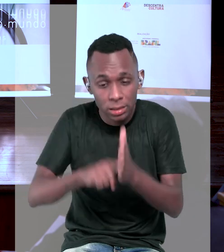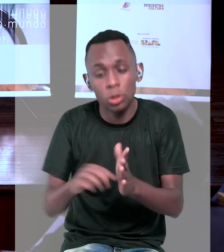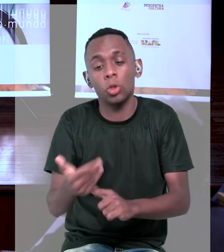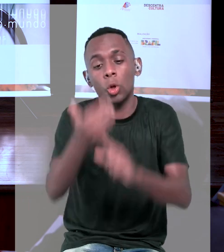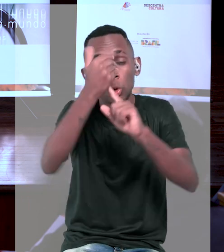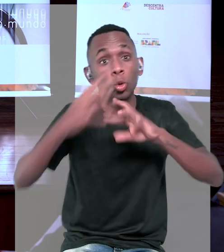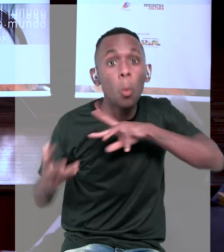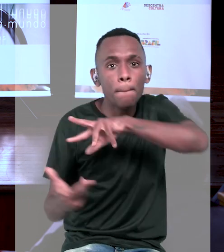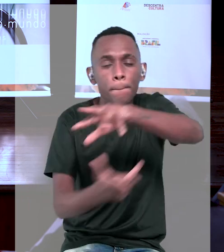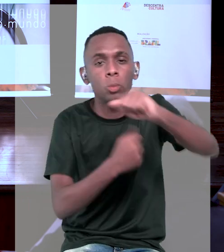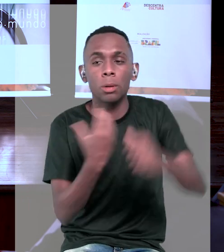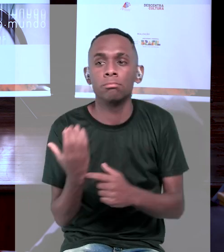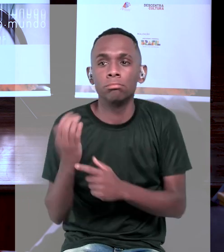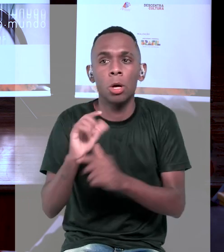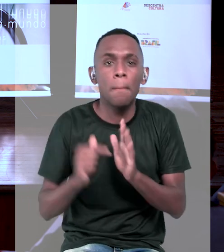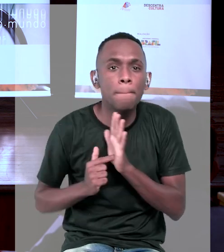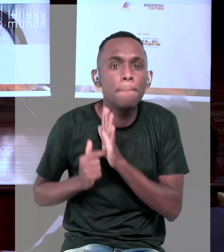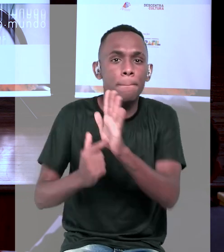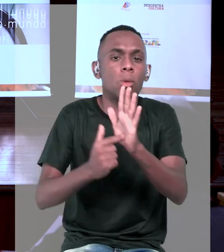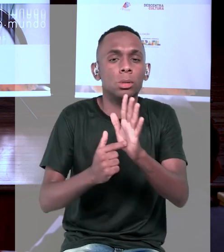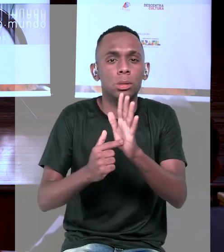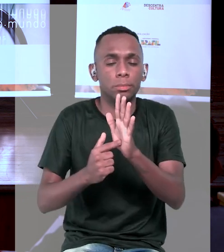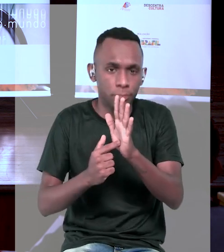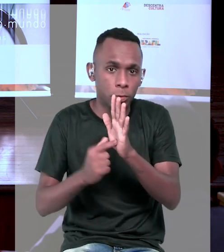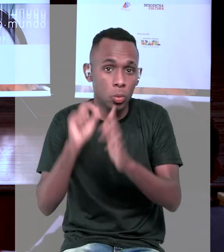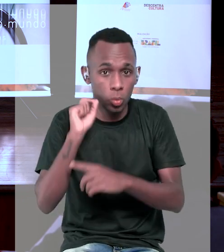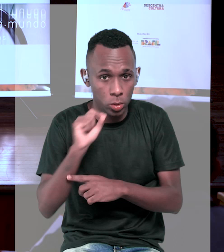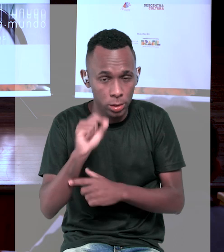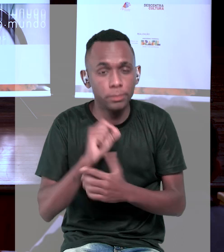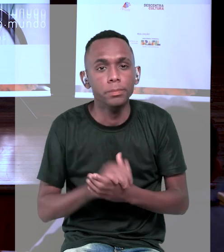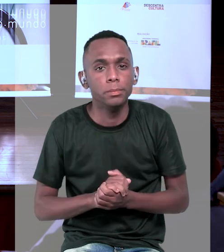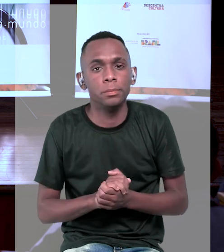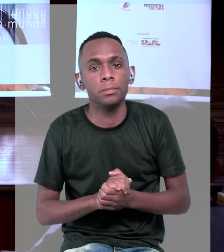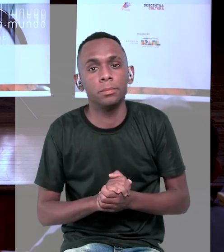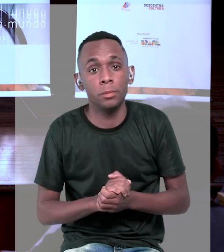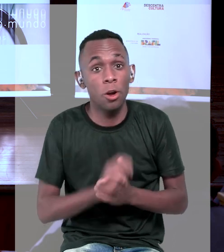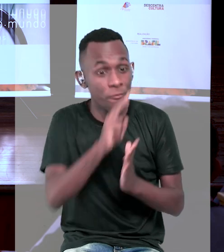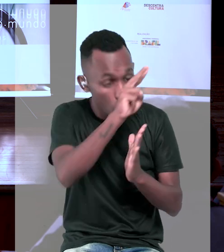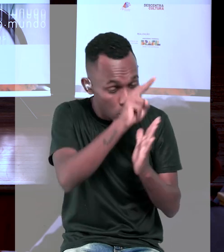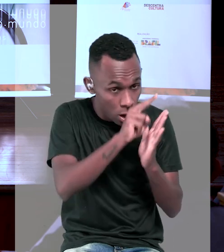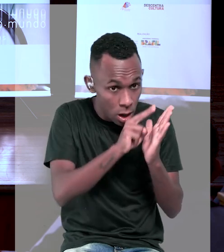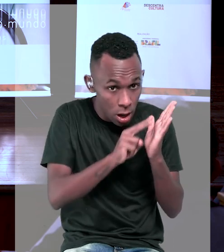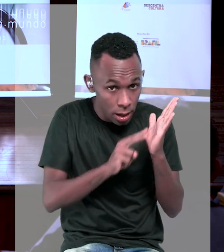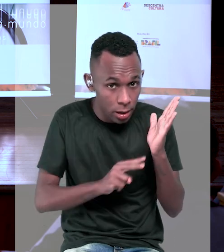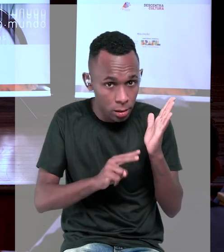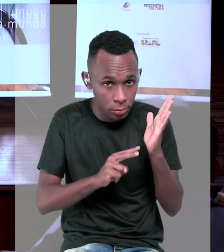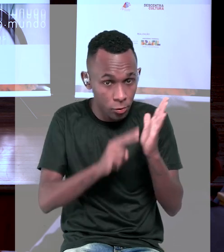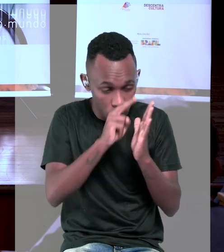lançam um manifesto, uma advertência. Eu vou ler o manifesto, é de uma linha.